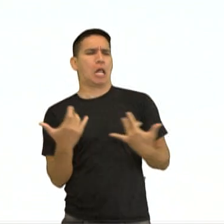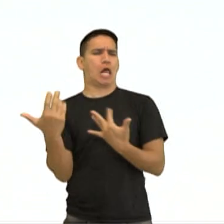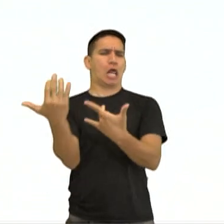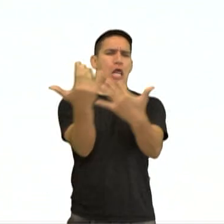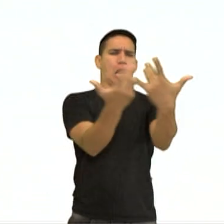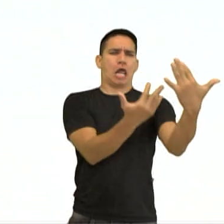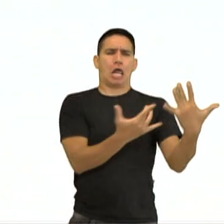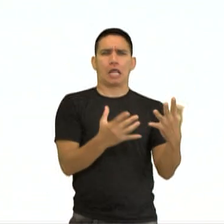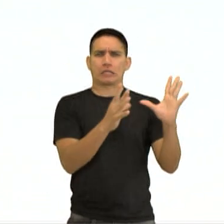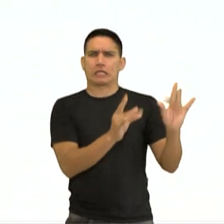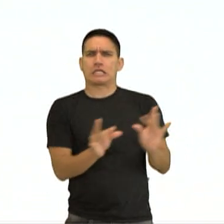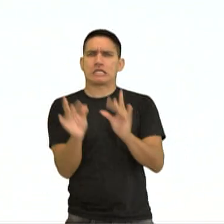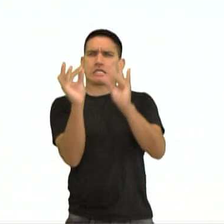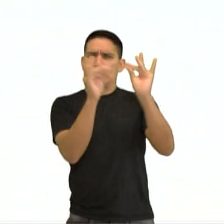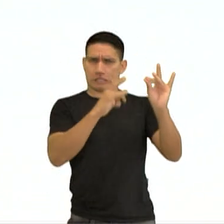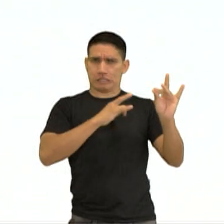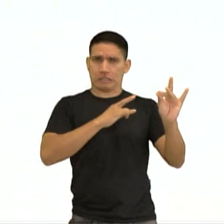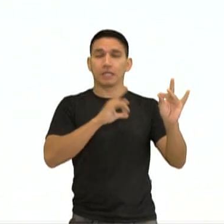ornamentos. Mais tarde,